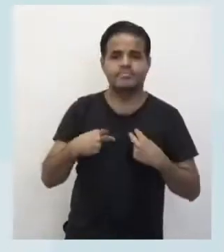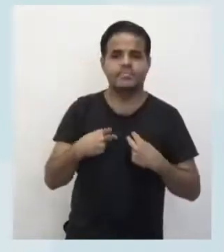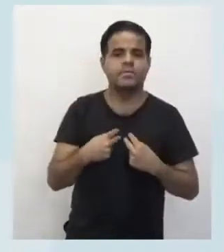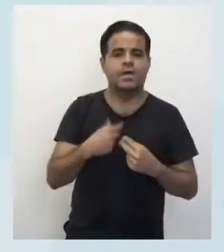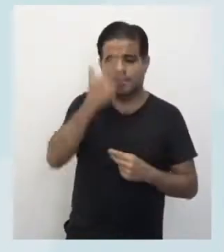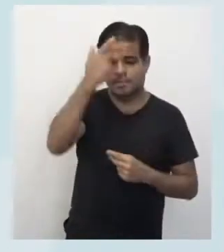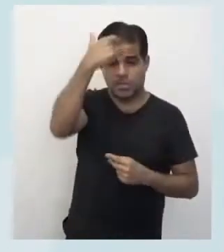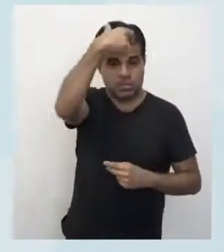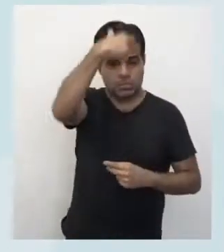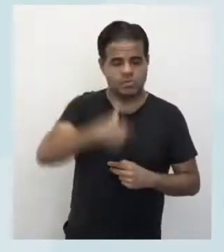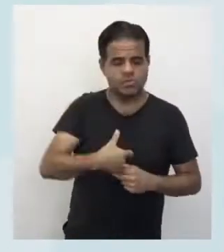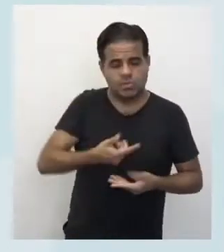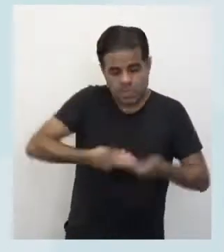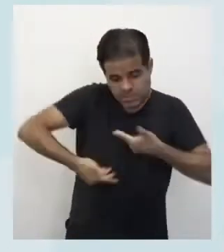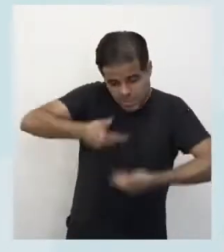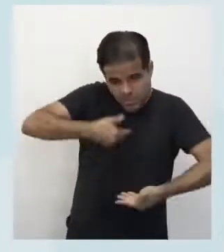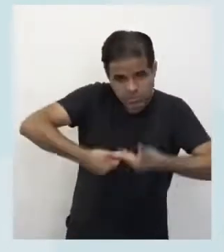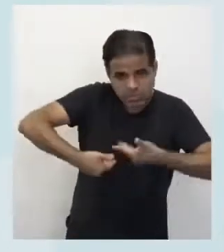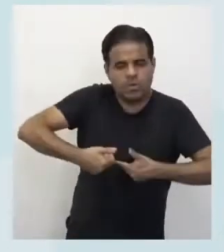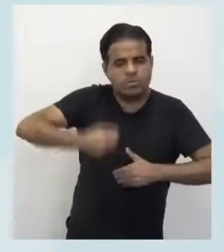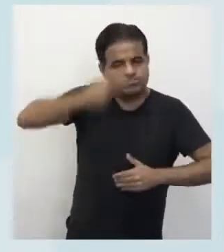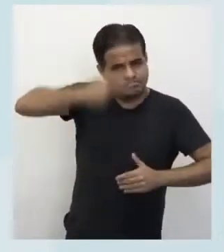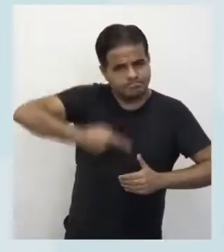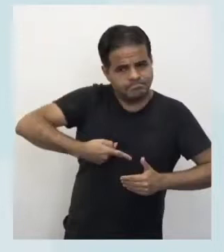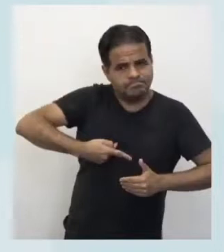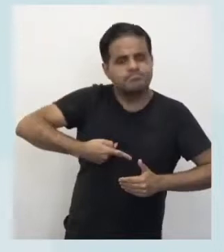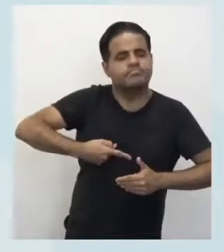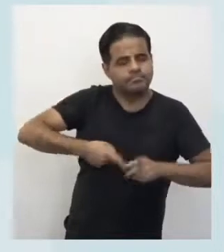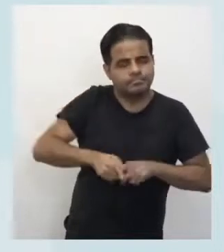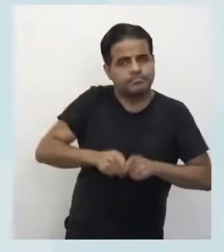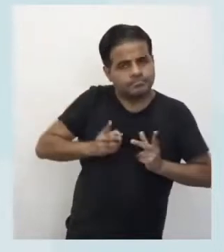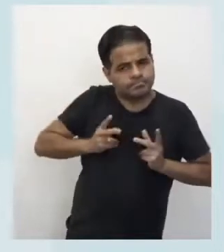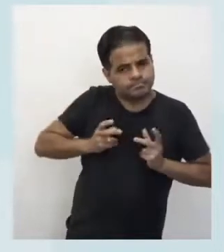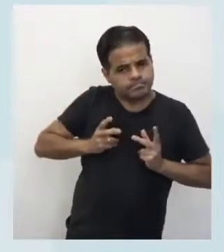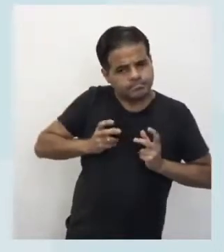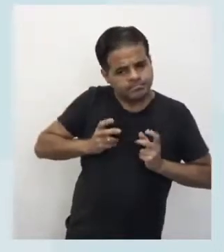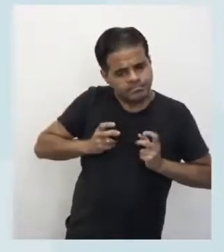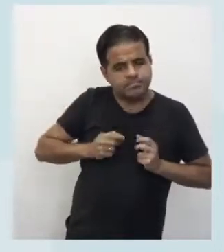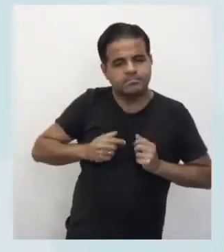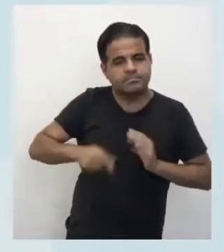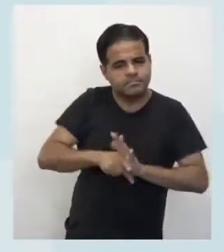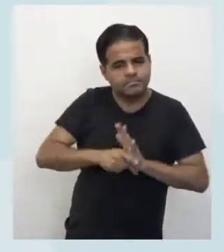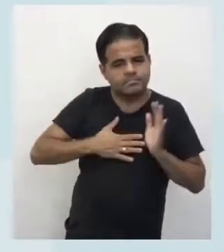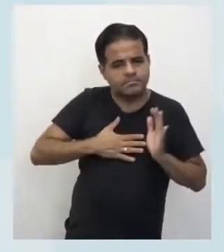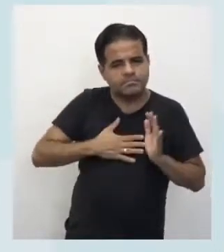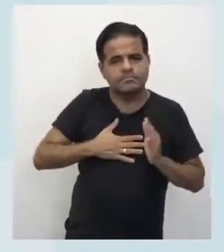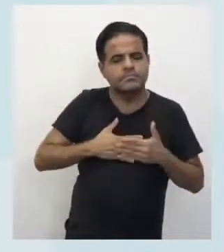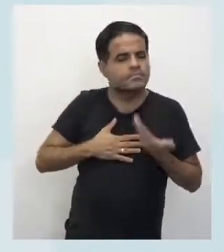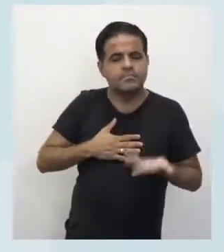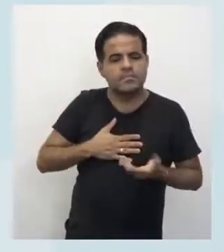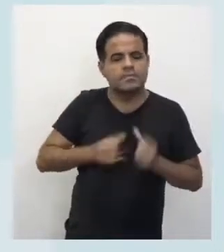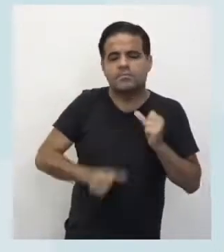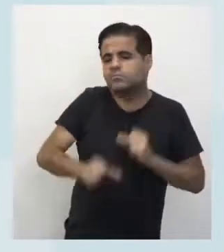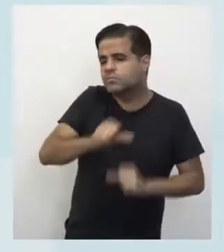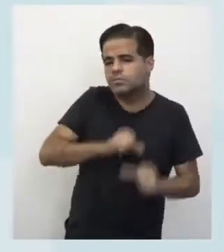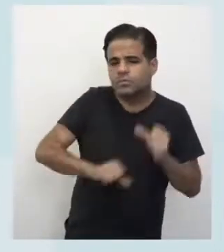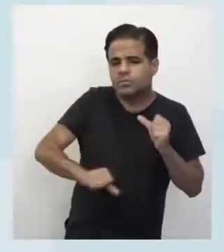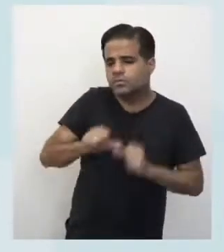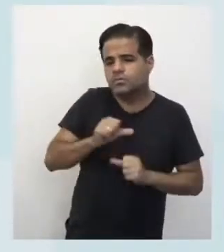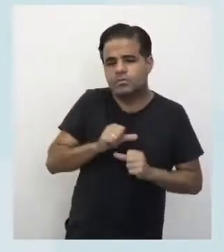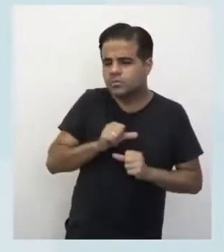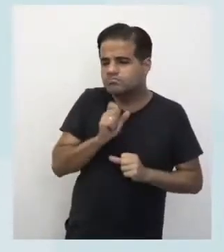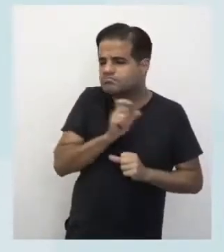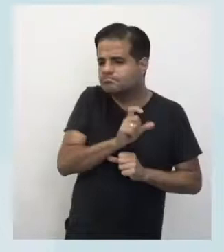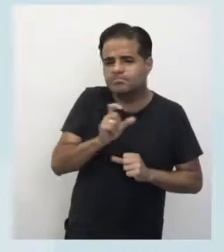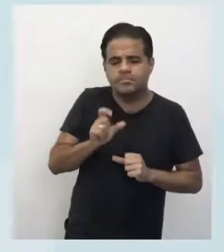o indivíduo se relaciona consigo mesmo e que percebe como sua. O que isso quer dizer, gente, trocando aqui em